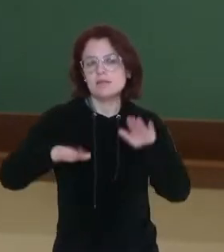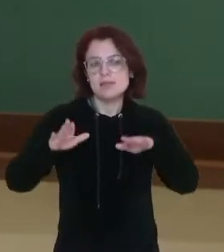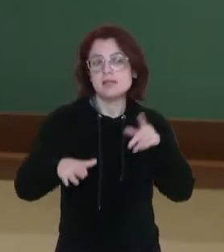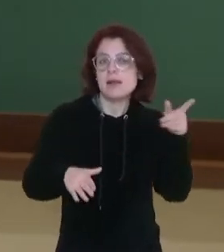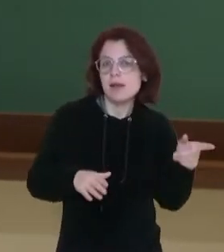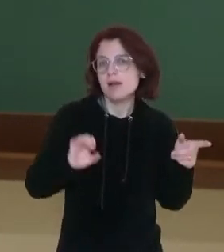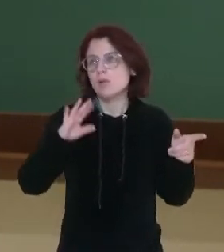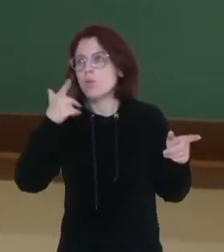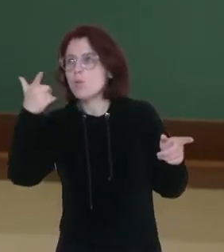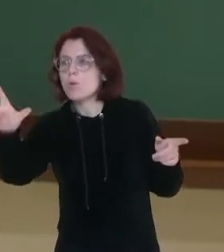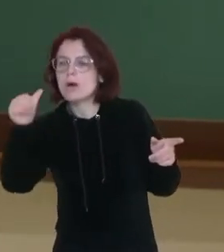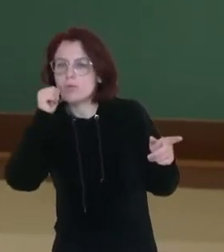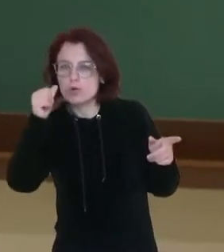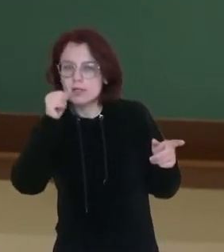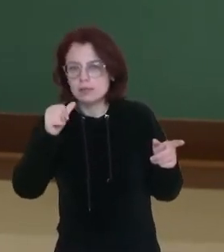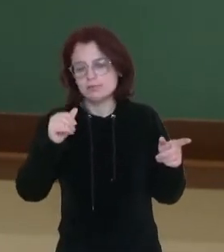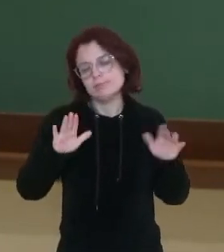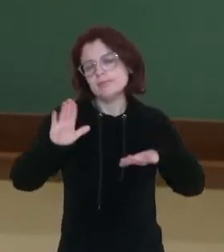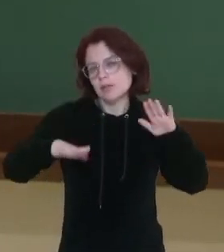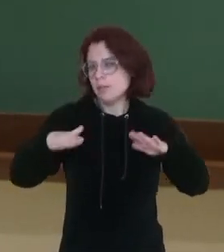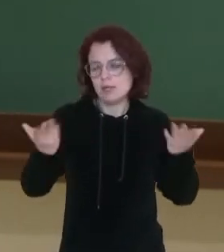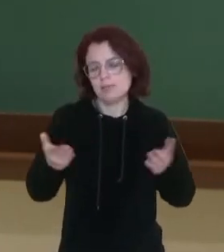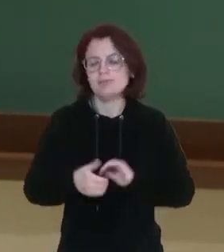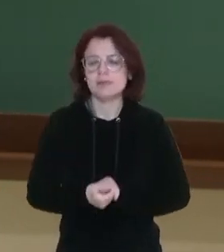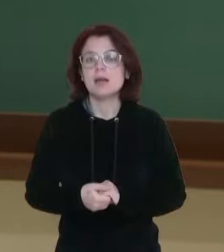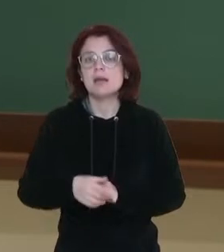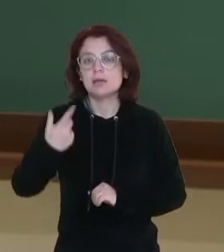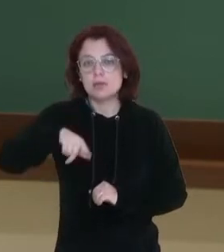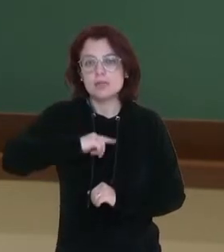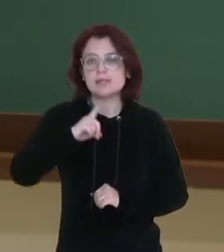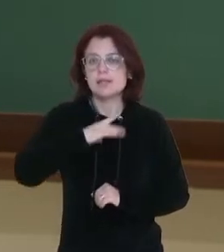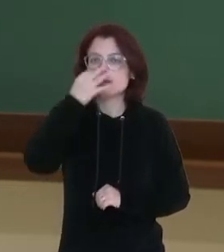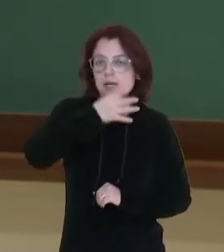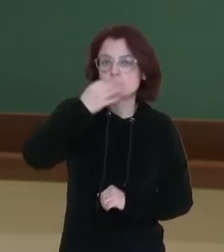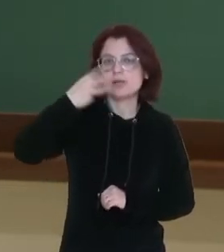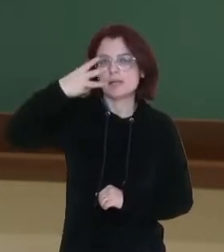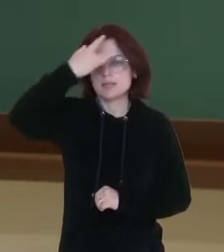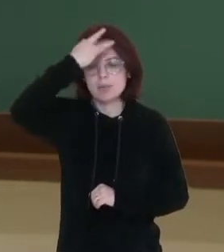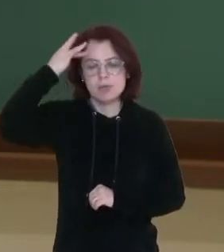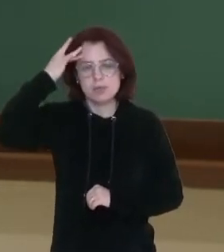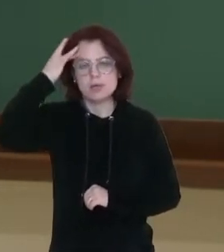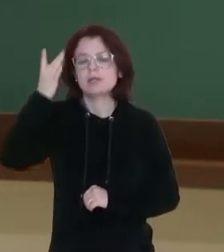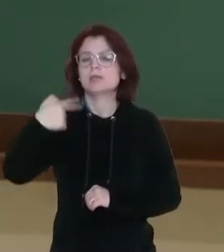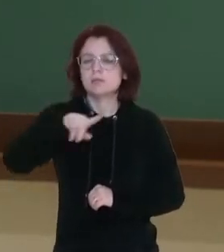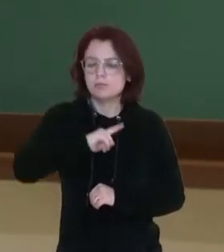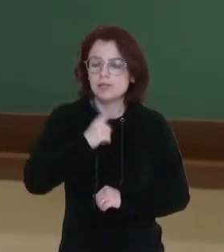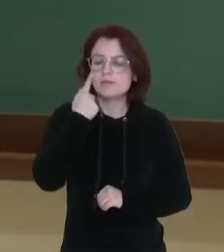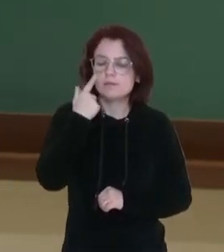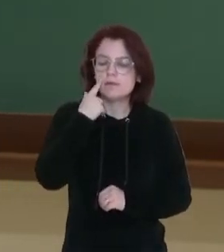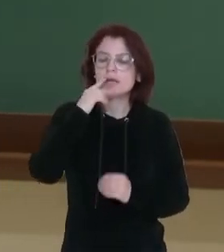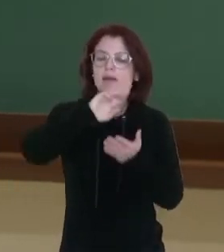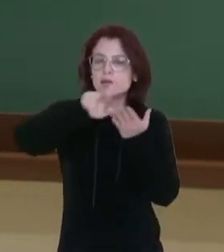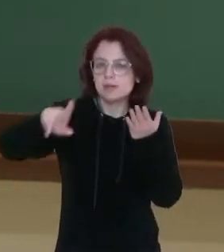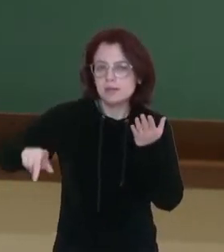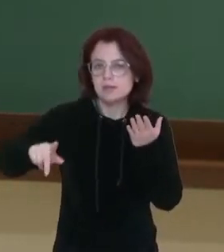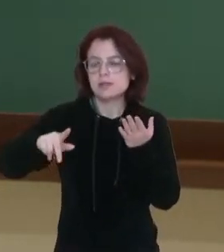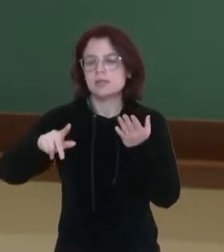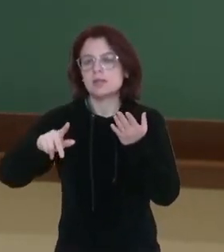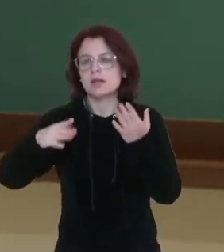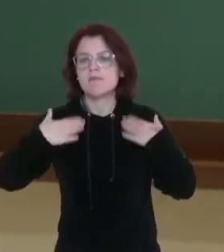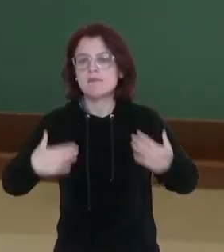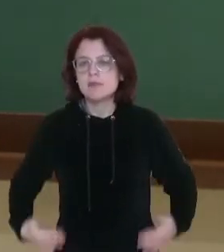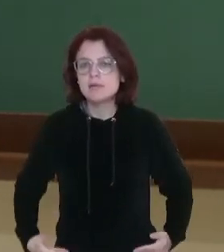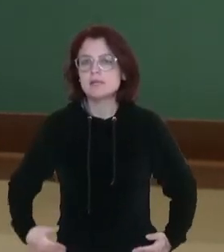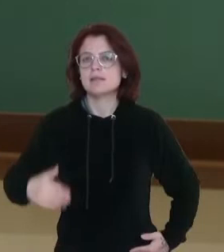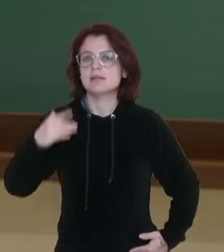ou elas, que é o nosso narrador em terceira pessoa. Então temos que definir aí características físicas ou psicológicas dos